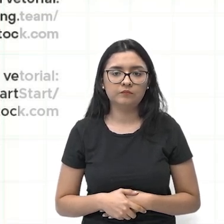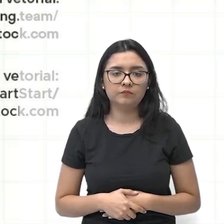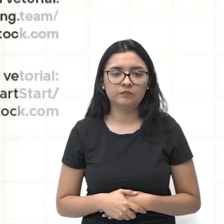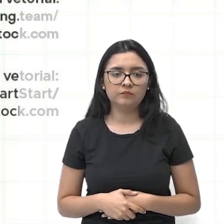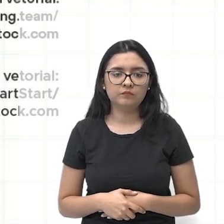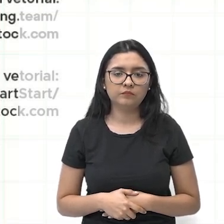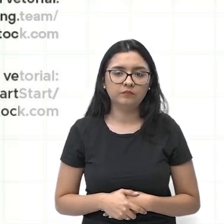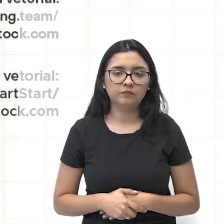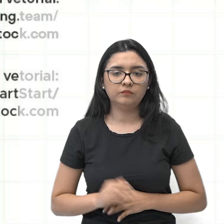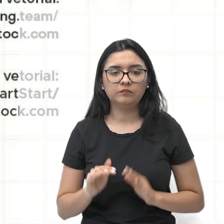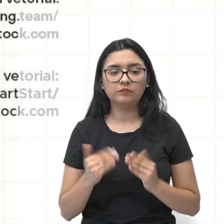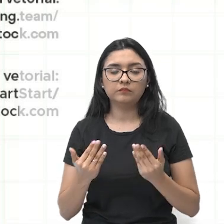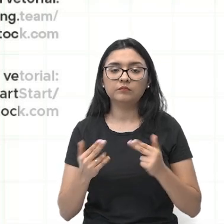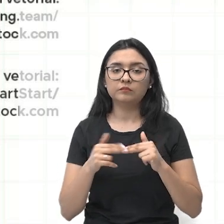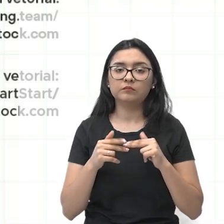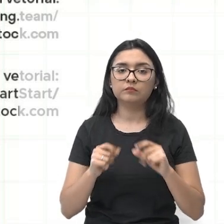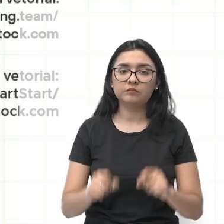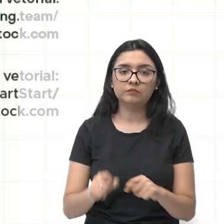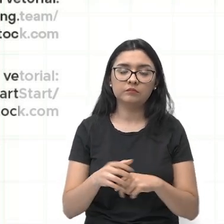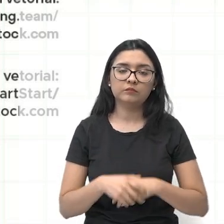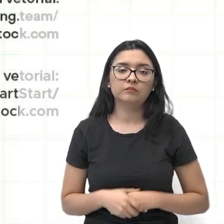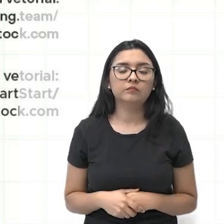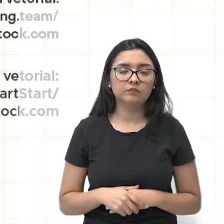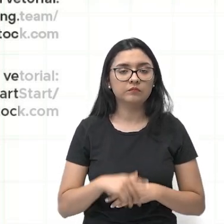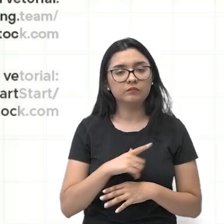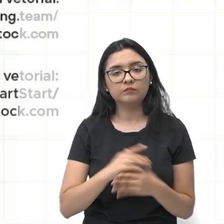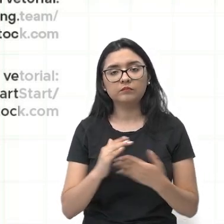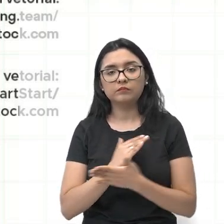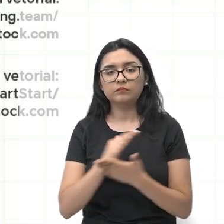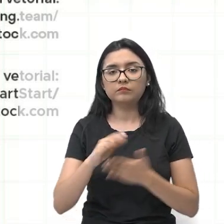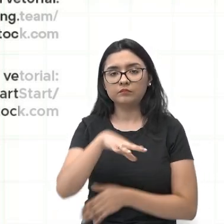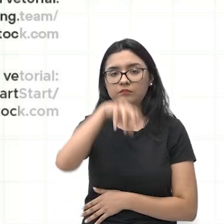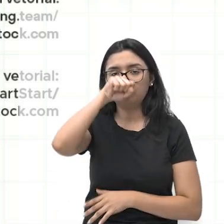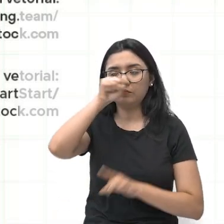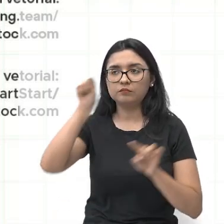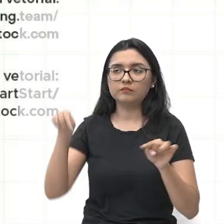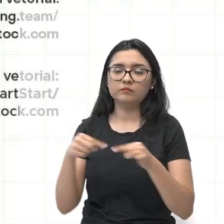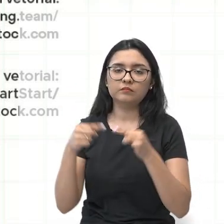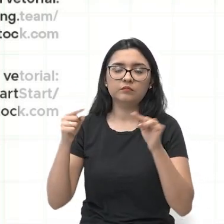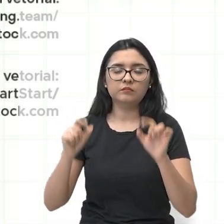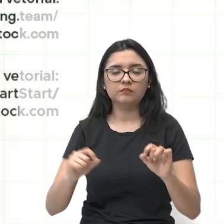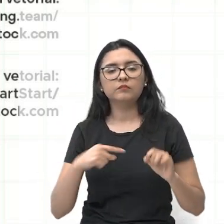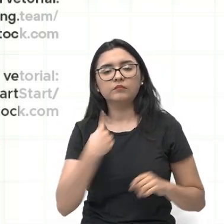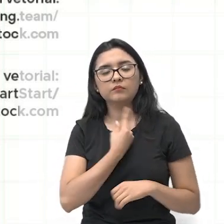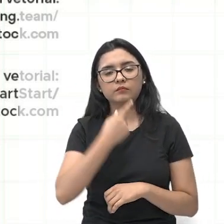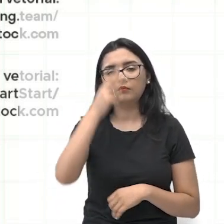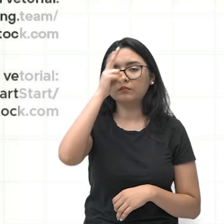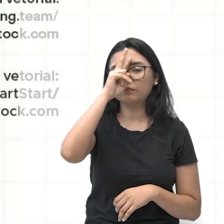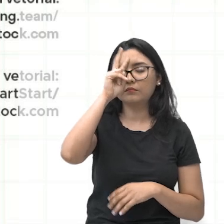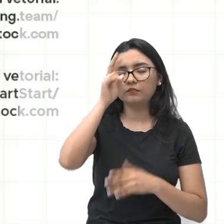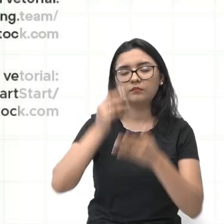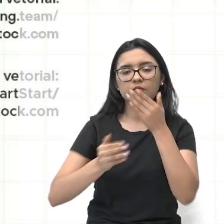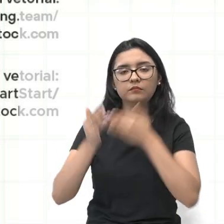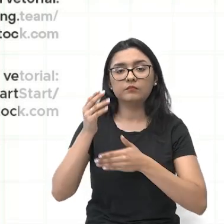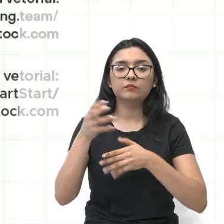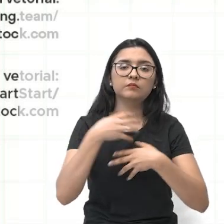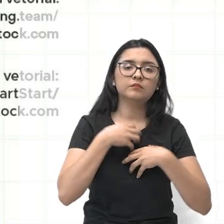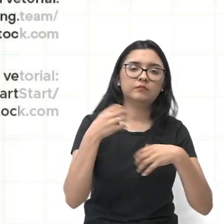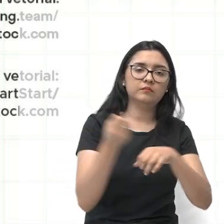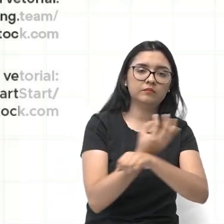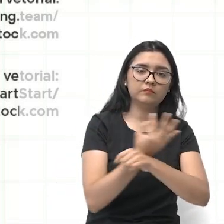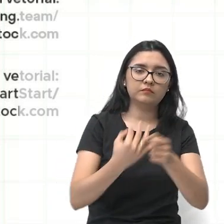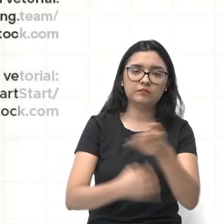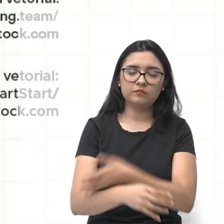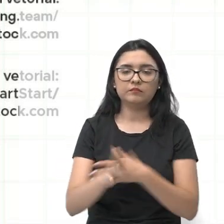essa seria a razão porque os cheiros muitas vezes estão associados, né, às nossas memórias, às nossas